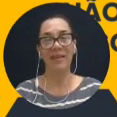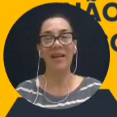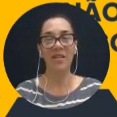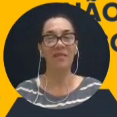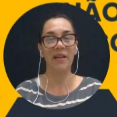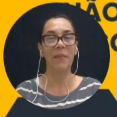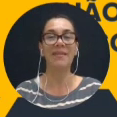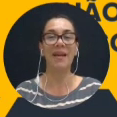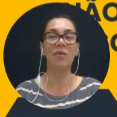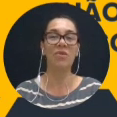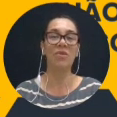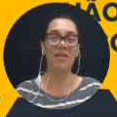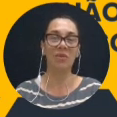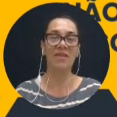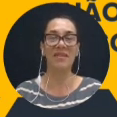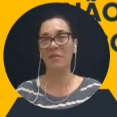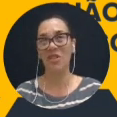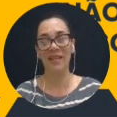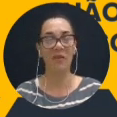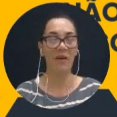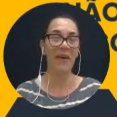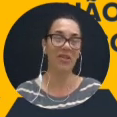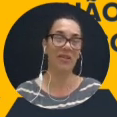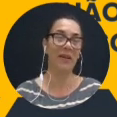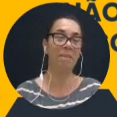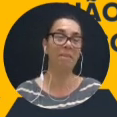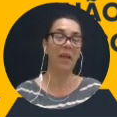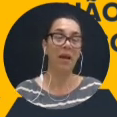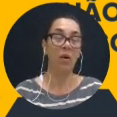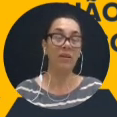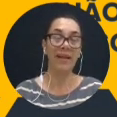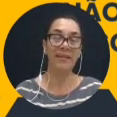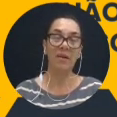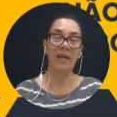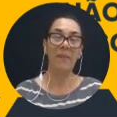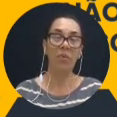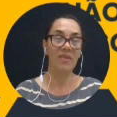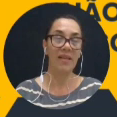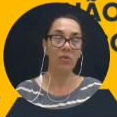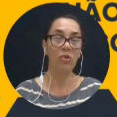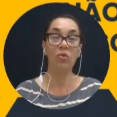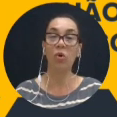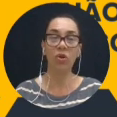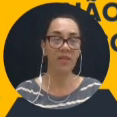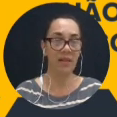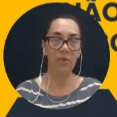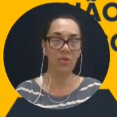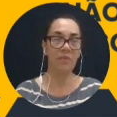Quando na verdade eles deveriam pensar na construção do sistema de escrita alfabética, né? Outra questão é que para alguns alunos